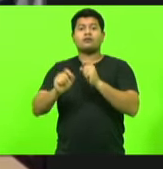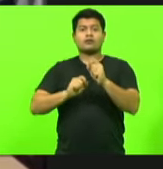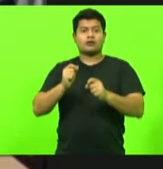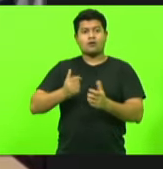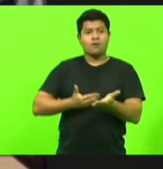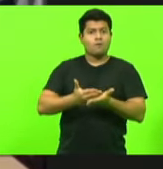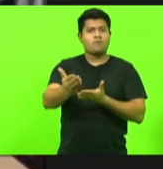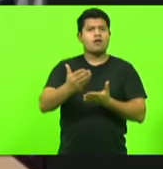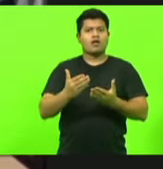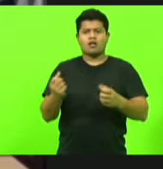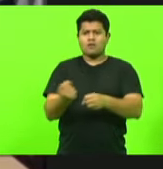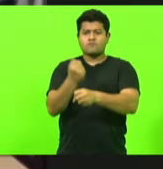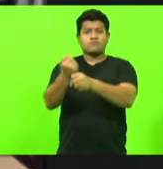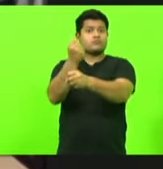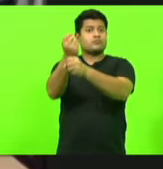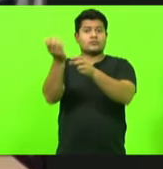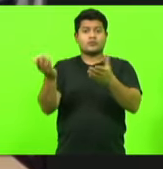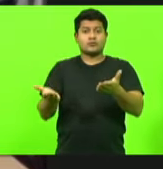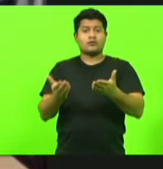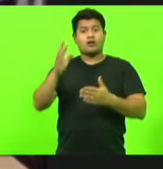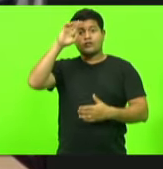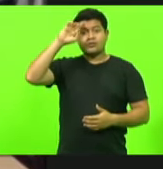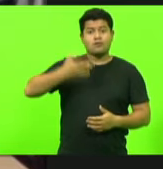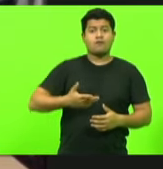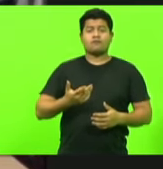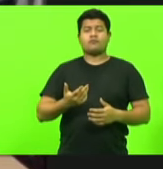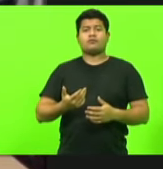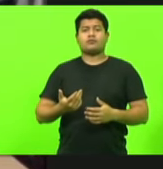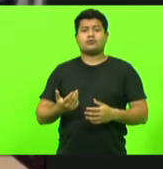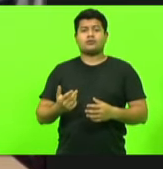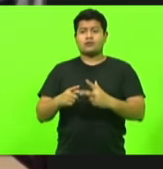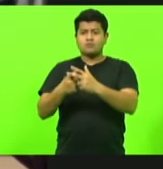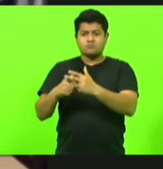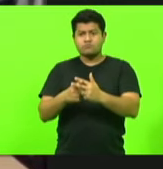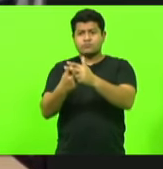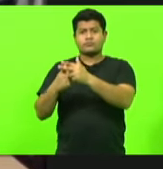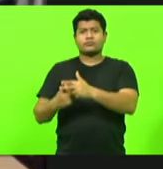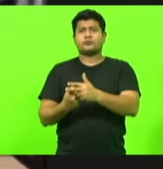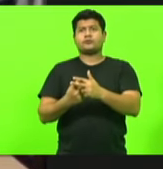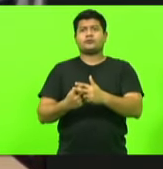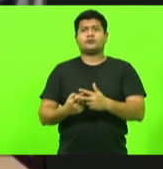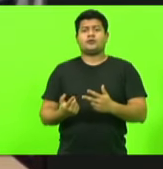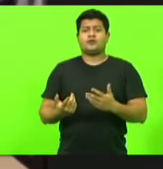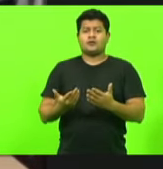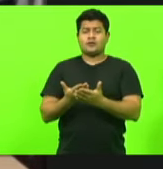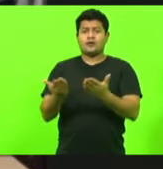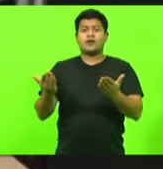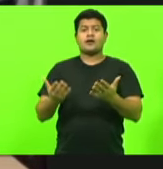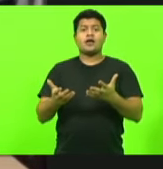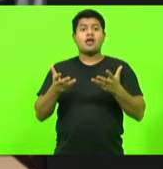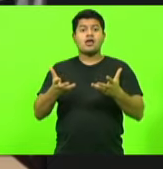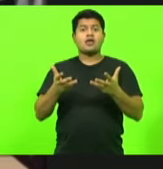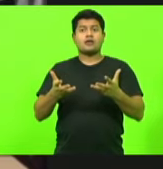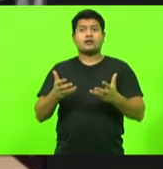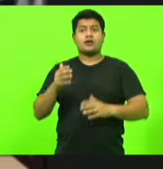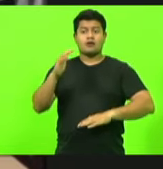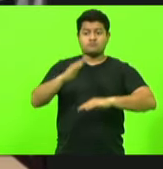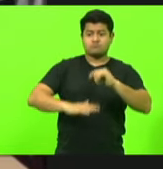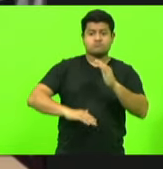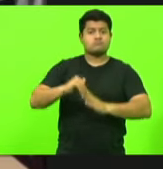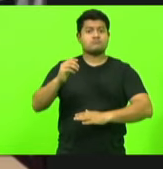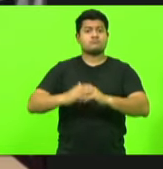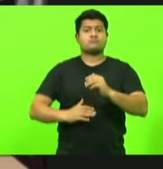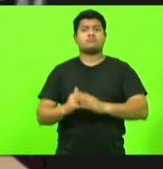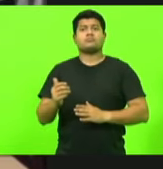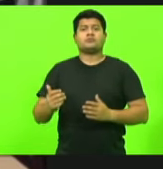vai duplicar isso, quando é que vai resolver, quando é que vai fazer a manutenção, quando é que vai fazer o tapa-buraco, quando é que as rodovias vão estar